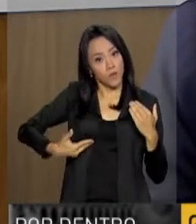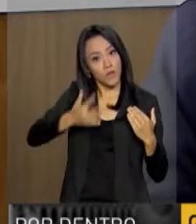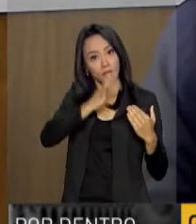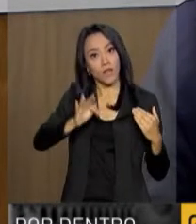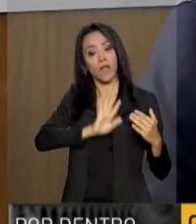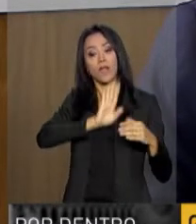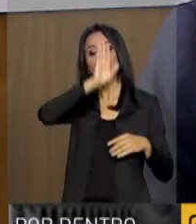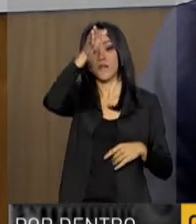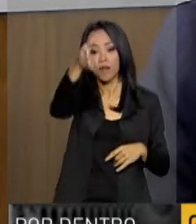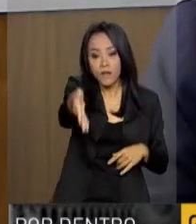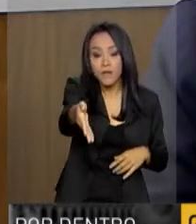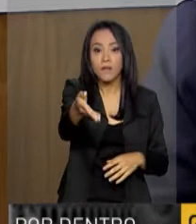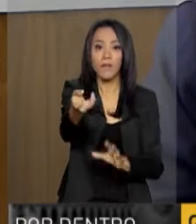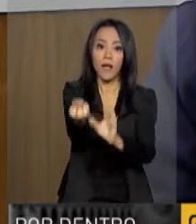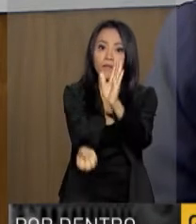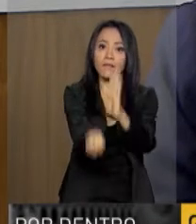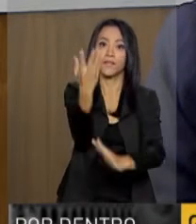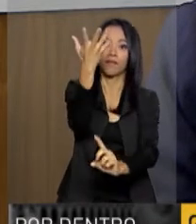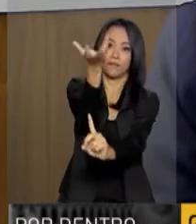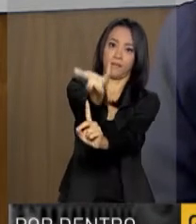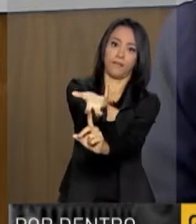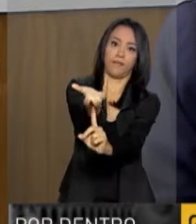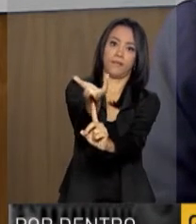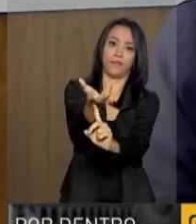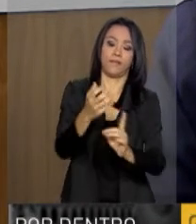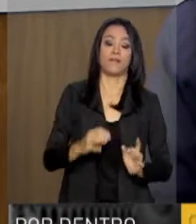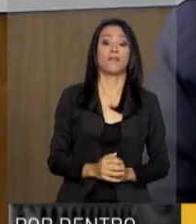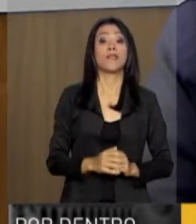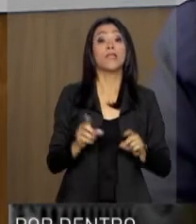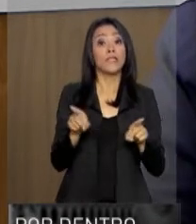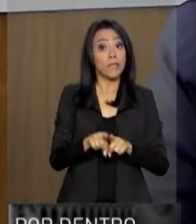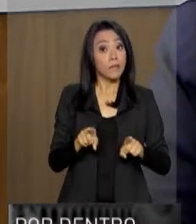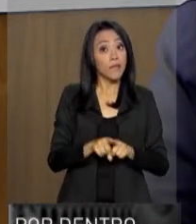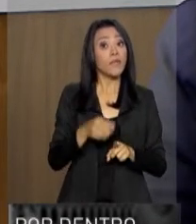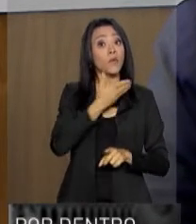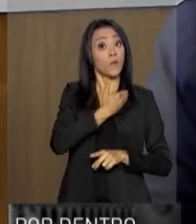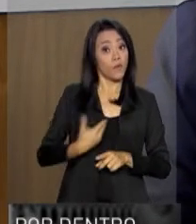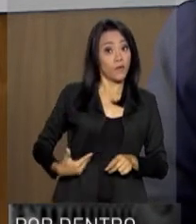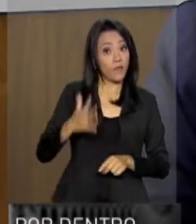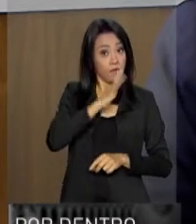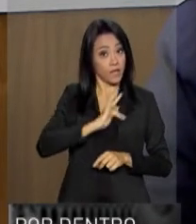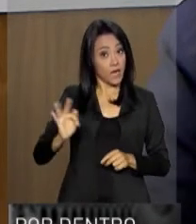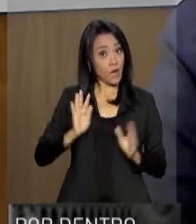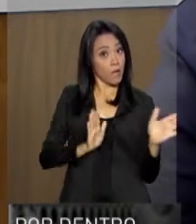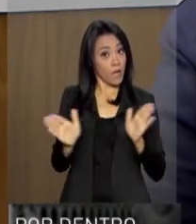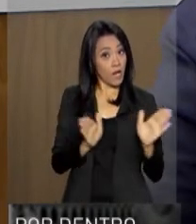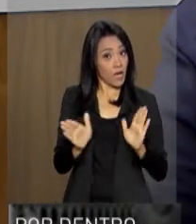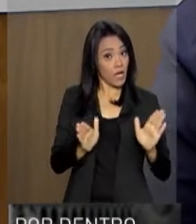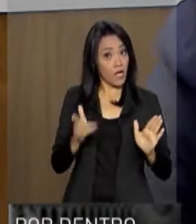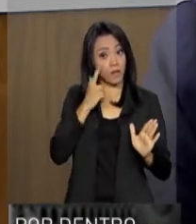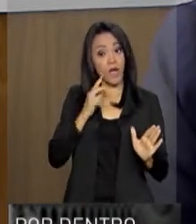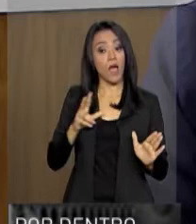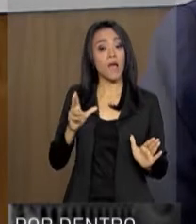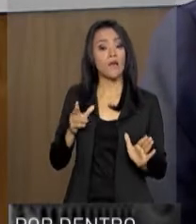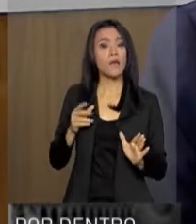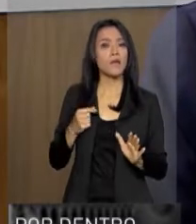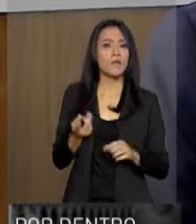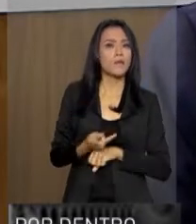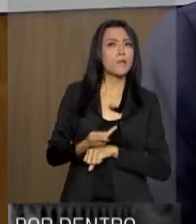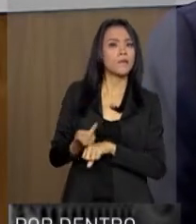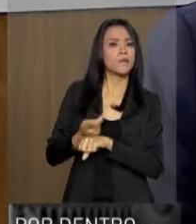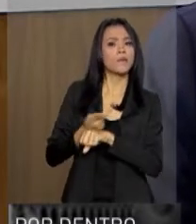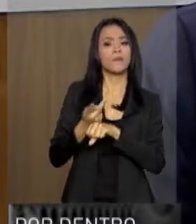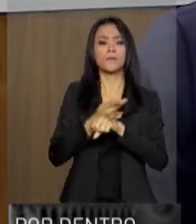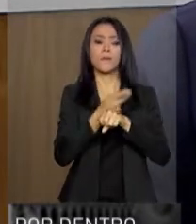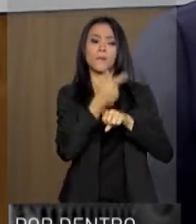paralelamente o governo federal também está identificando as áreas e vai implantar nas áreas